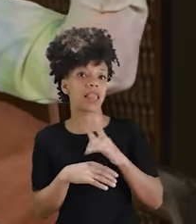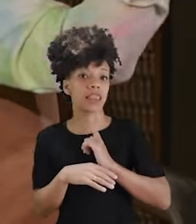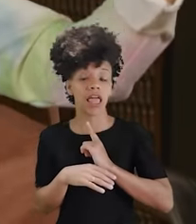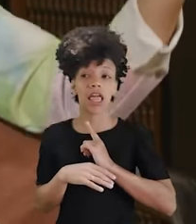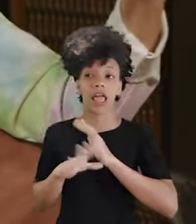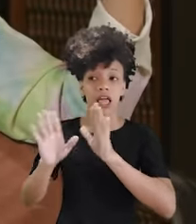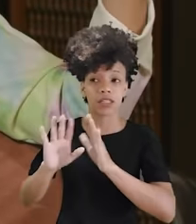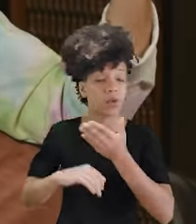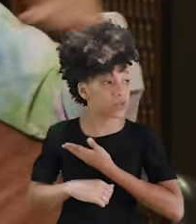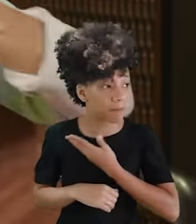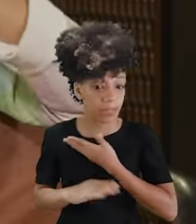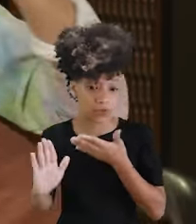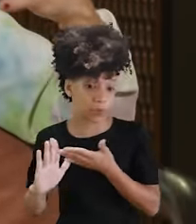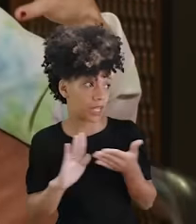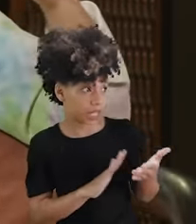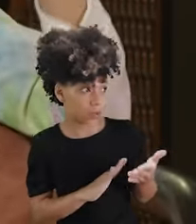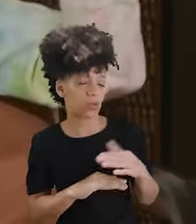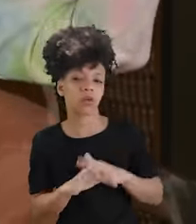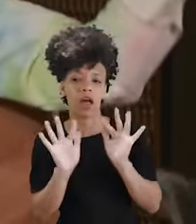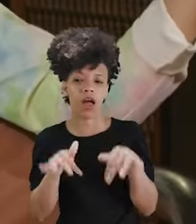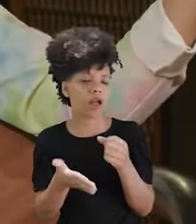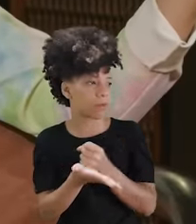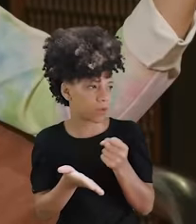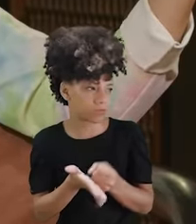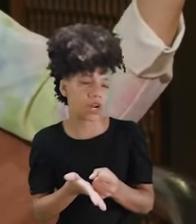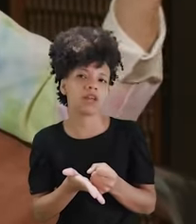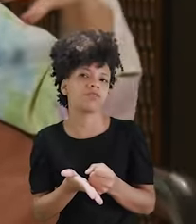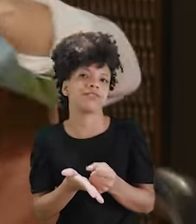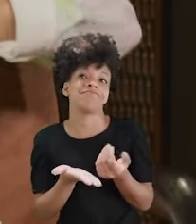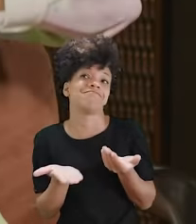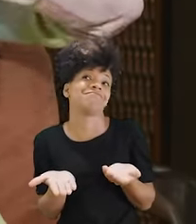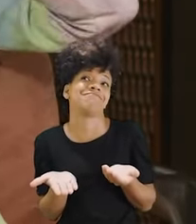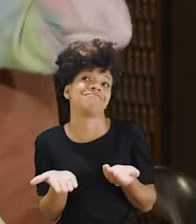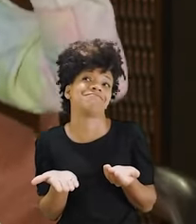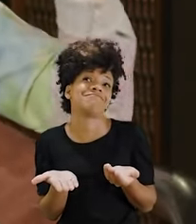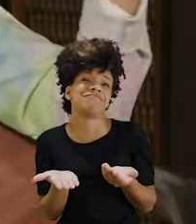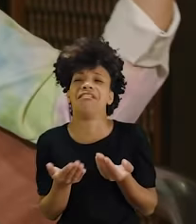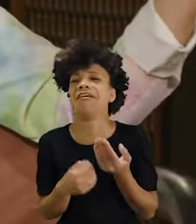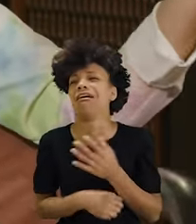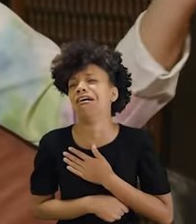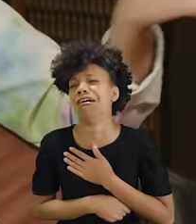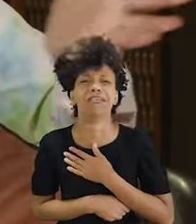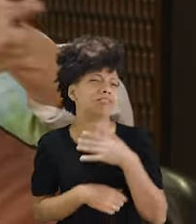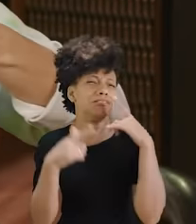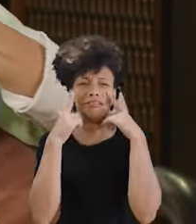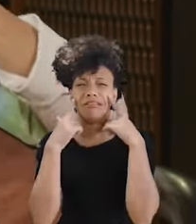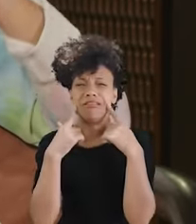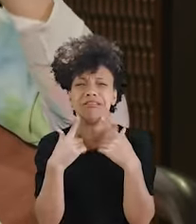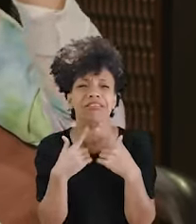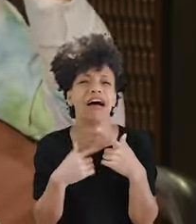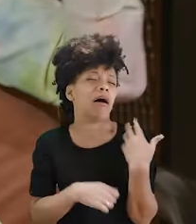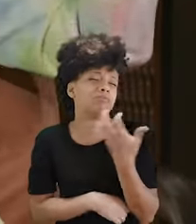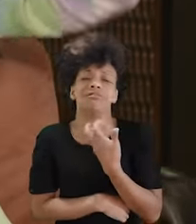tem as despedidas dos amigos da temporada acaba o contrato deles você chora o